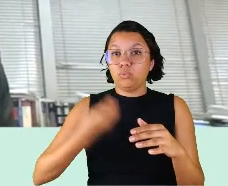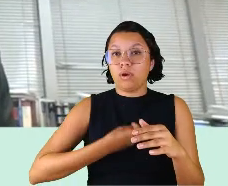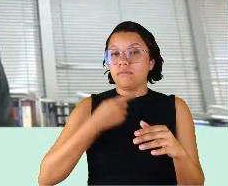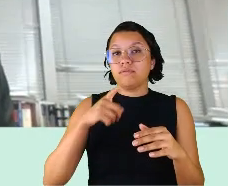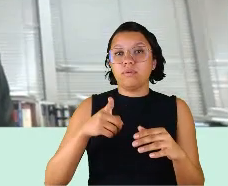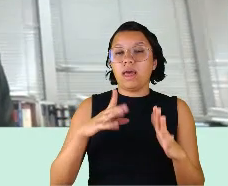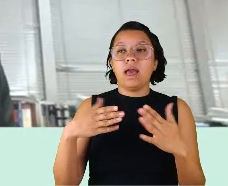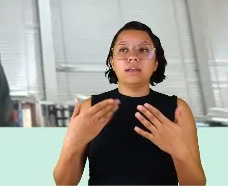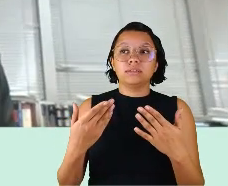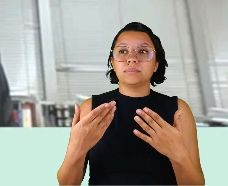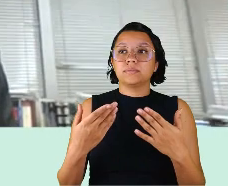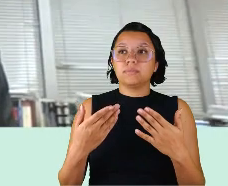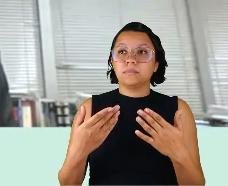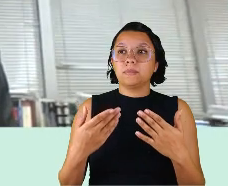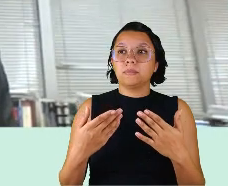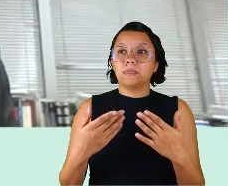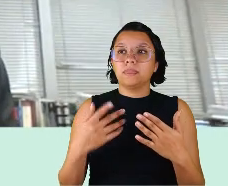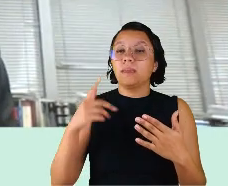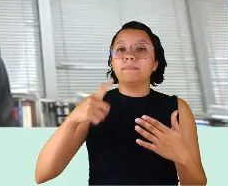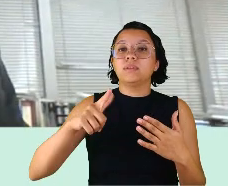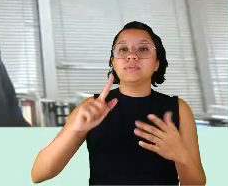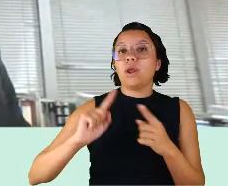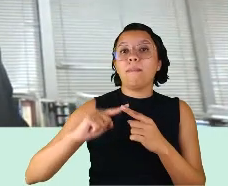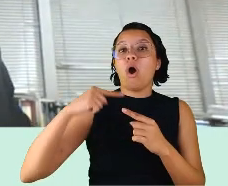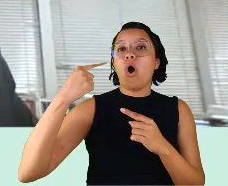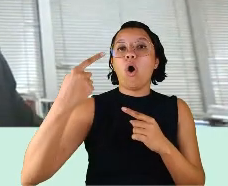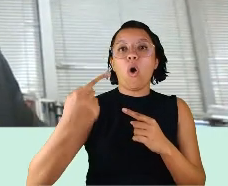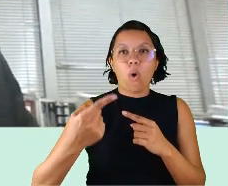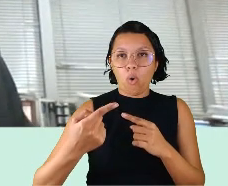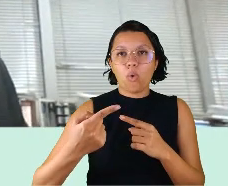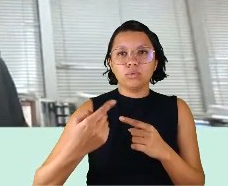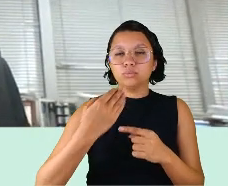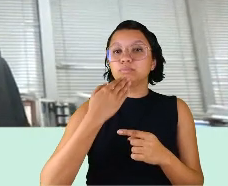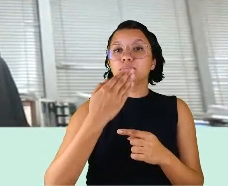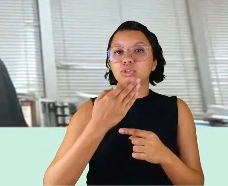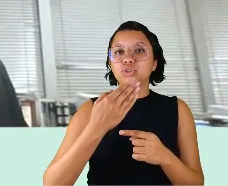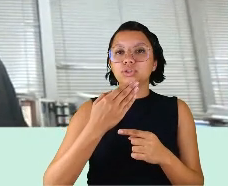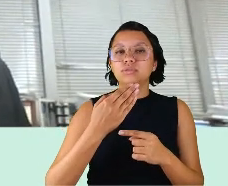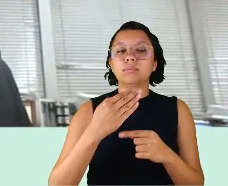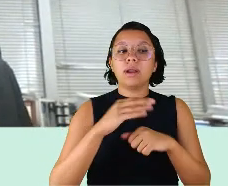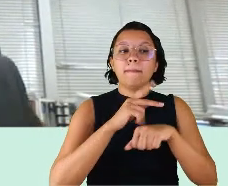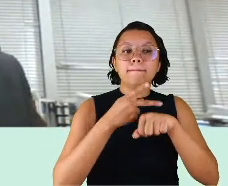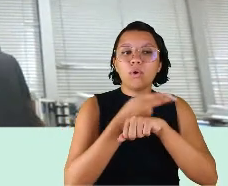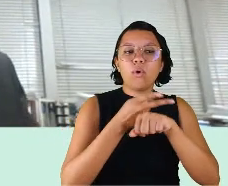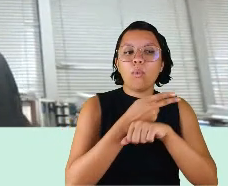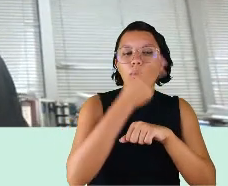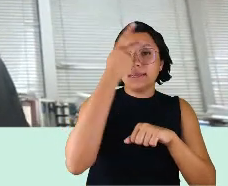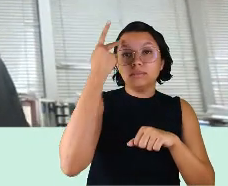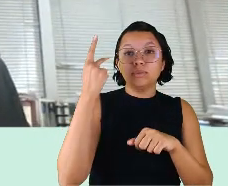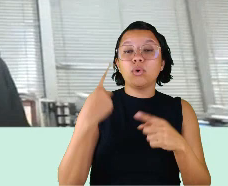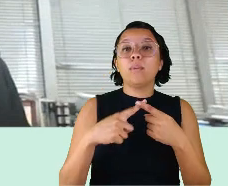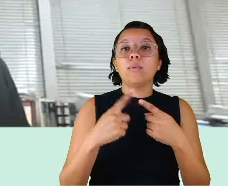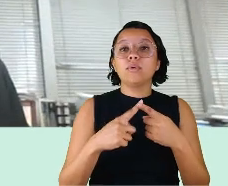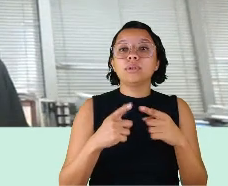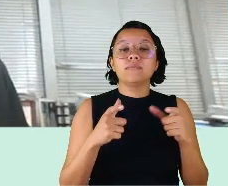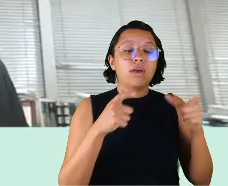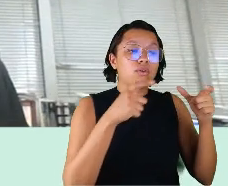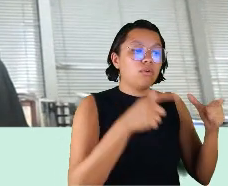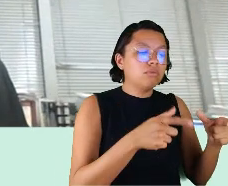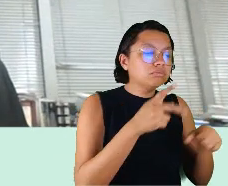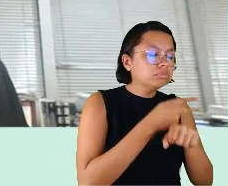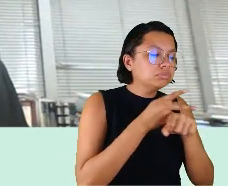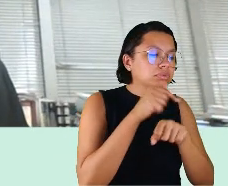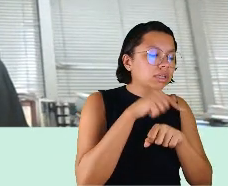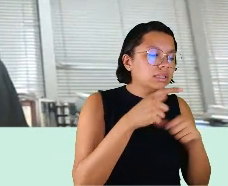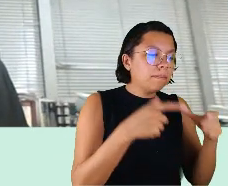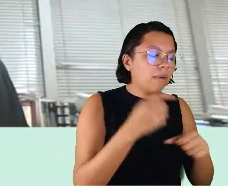oficial, não haverá uma próxima diligência em outro processo para aquele lugar. Por quê? Vai se consultar o banco de dados e